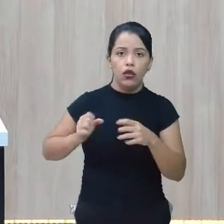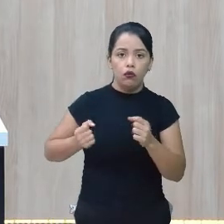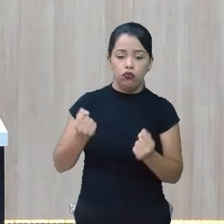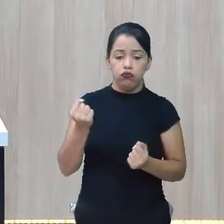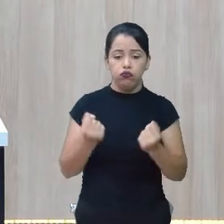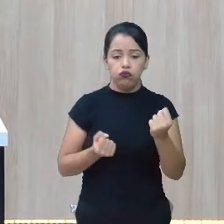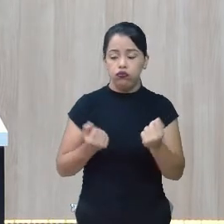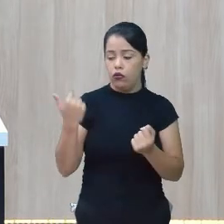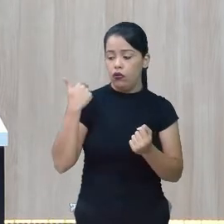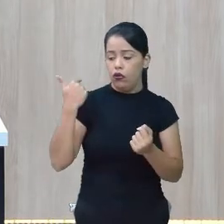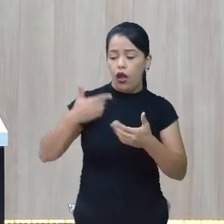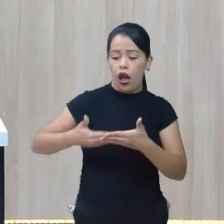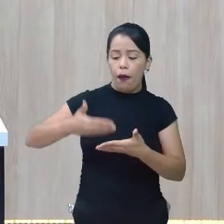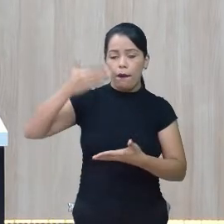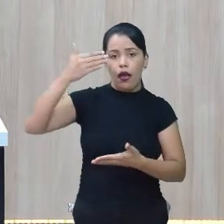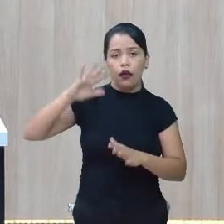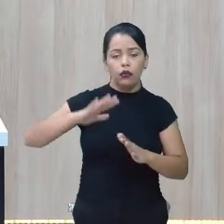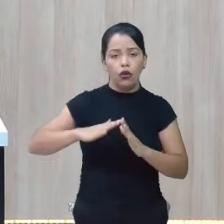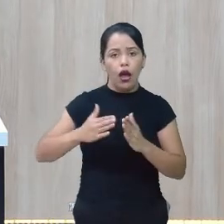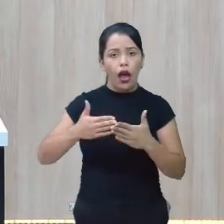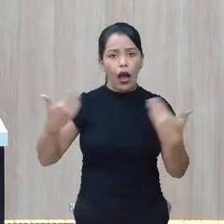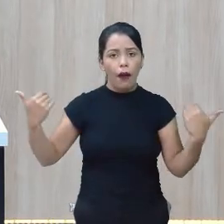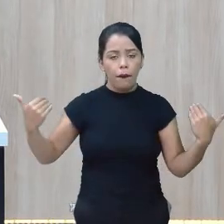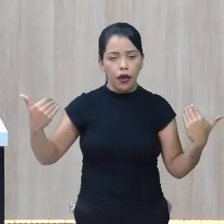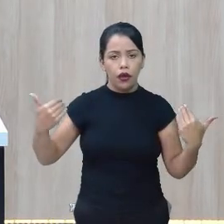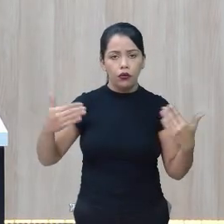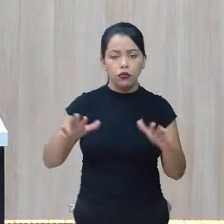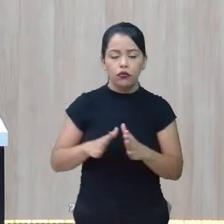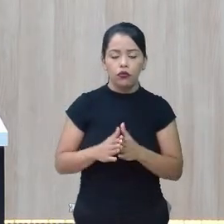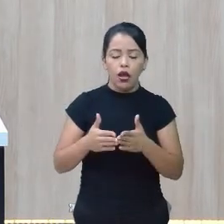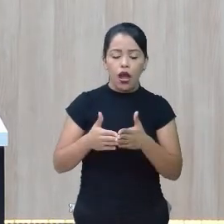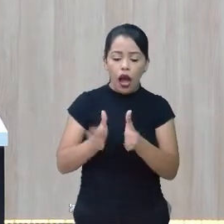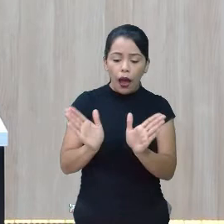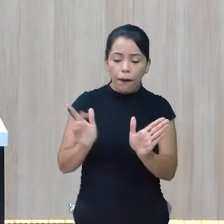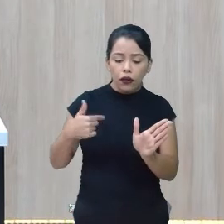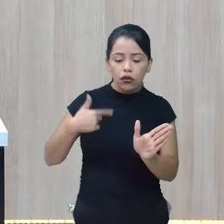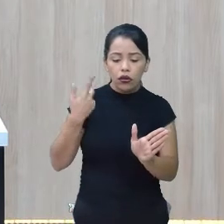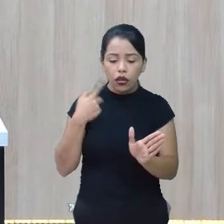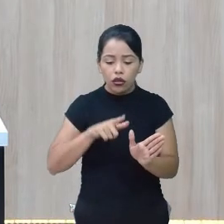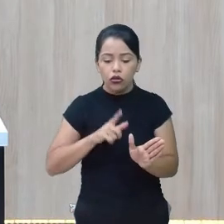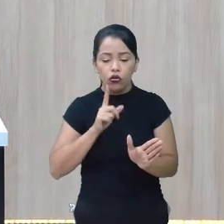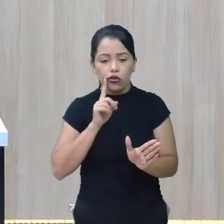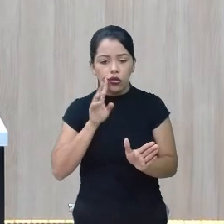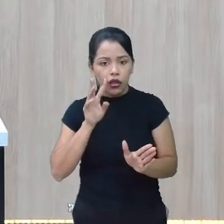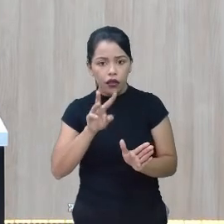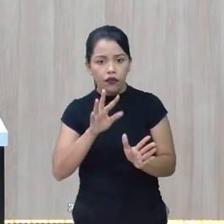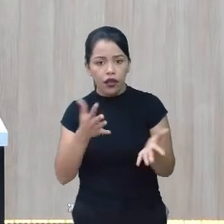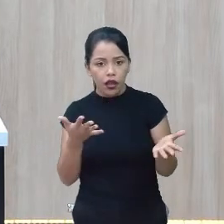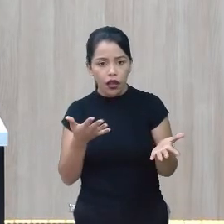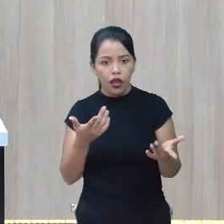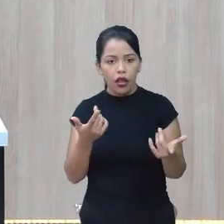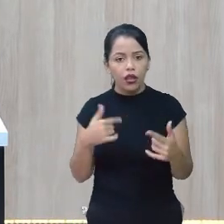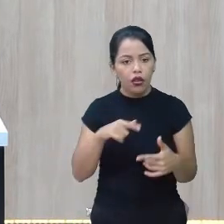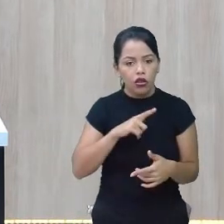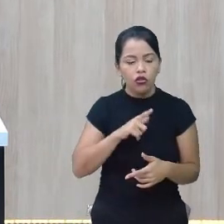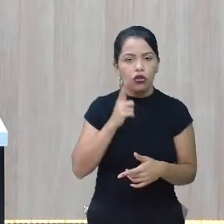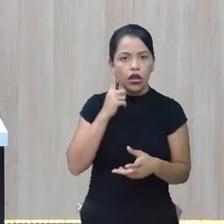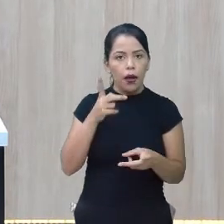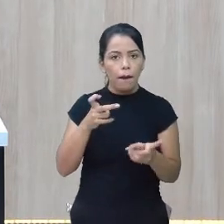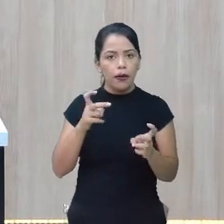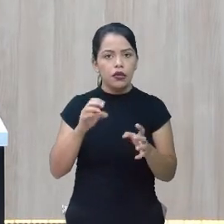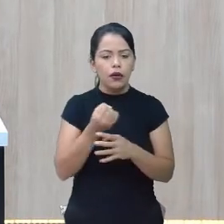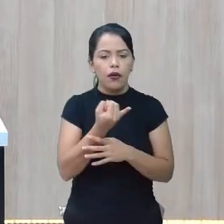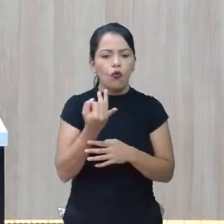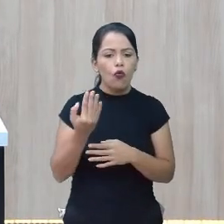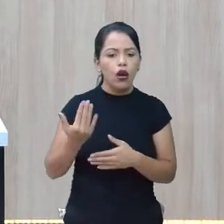gente? Os bloquinhos um em cima do outro, as caixas um em cima da outra. E aí a gente pode ter a noção do quanto cabe ali. Quantas